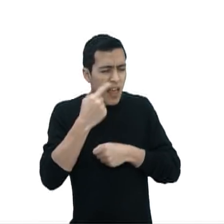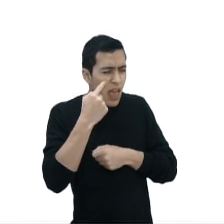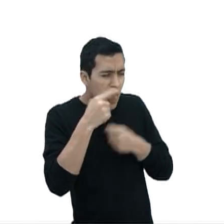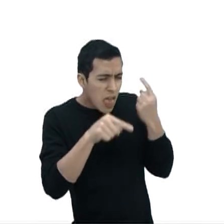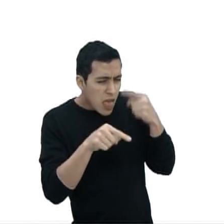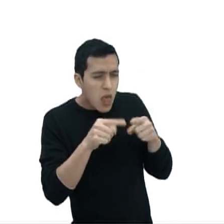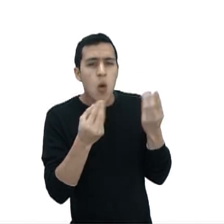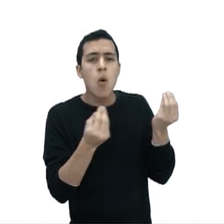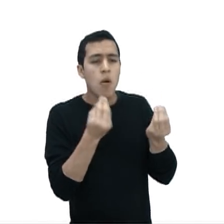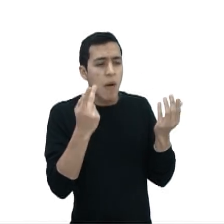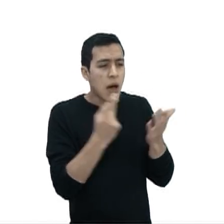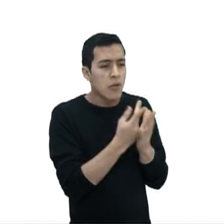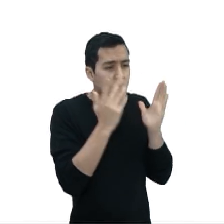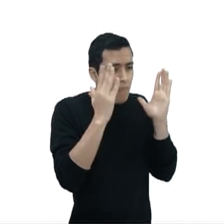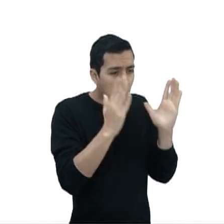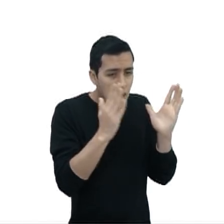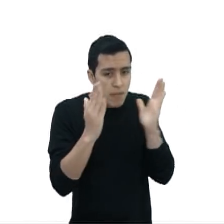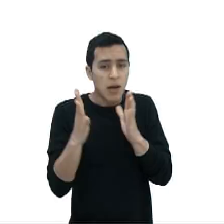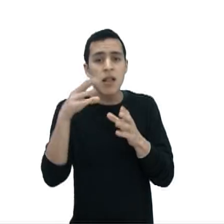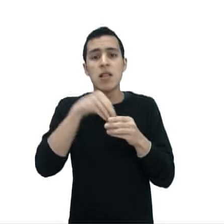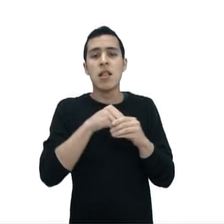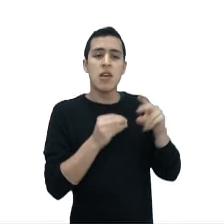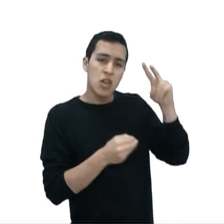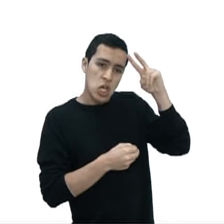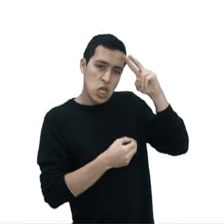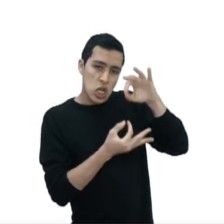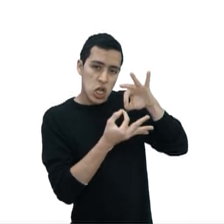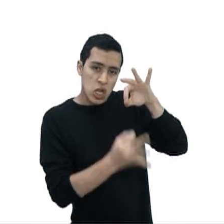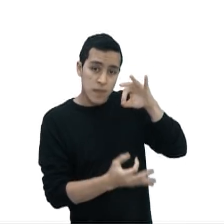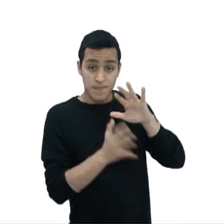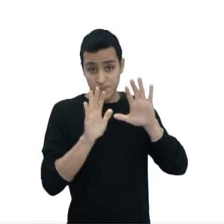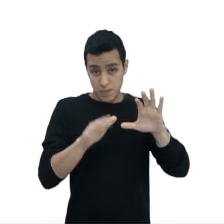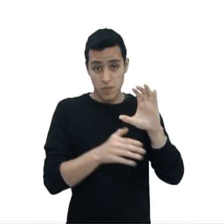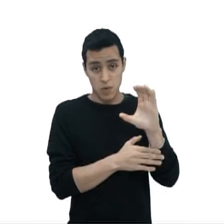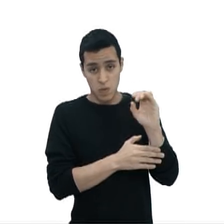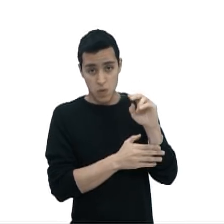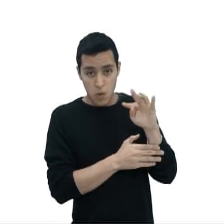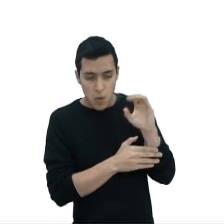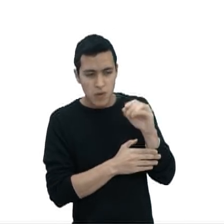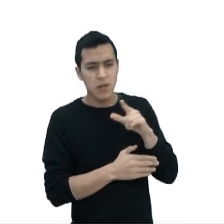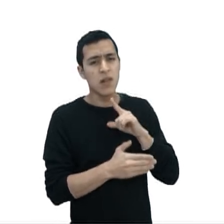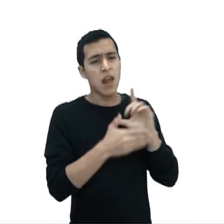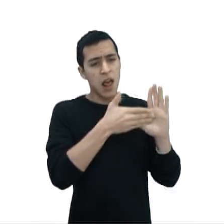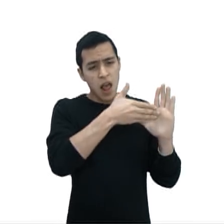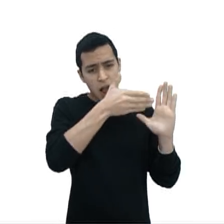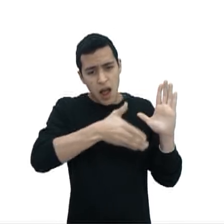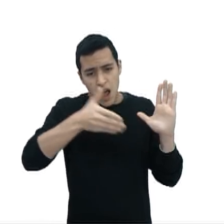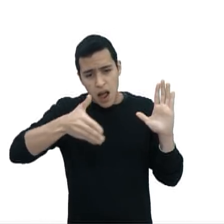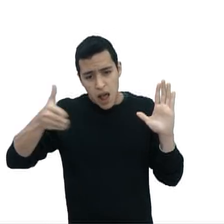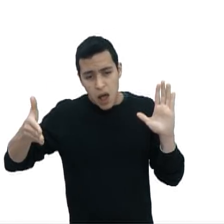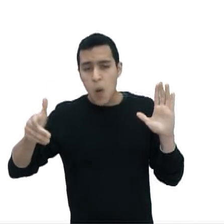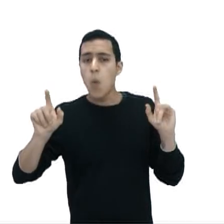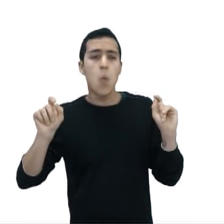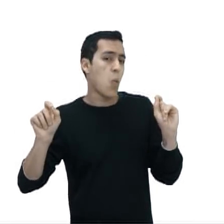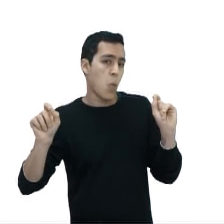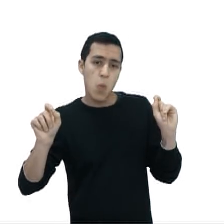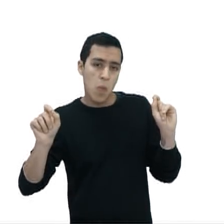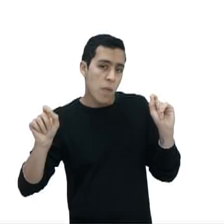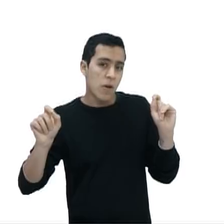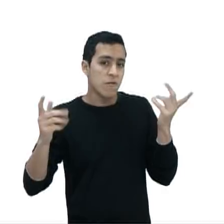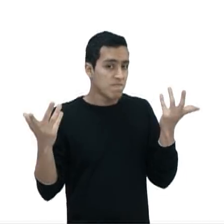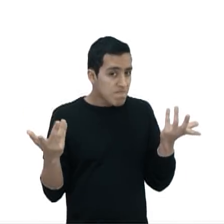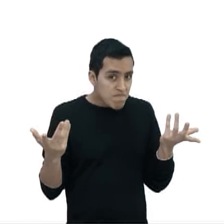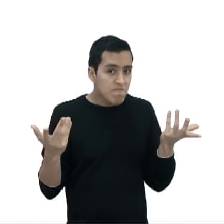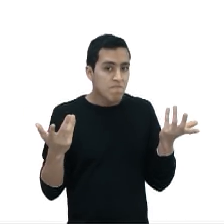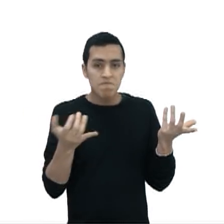dos acontecimentos no conto. Então, assim, o conto ele tem o enredo, que é a sequência de ações,